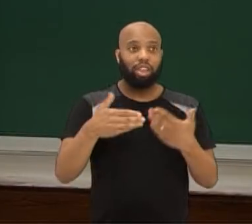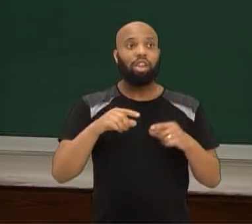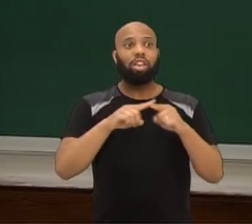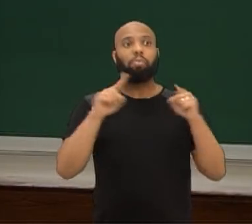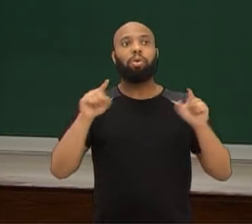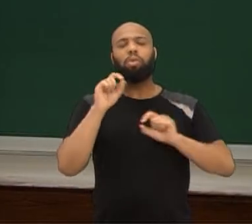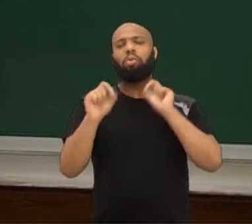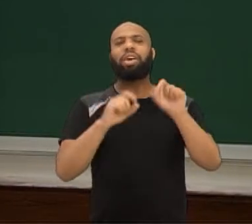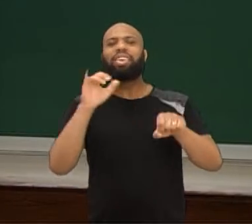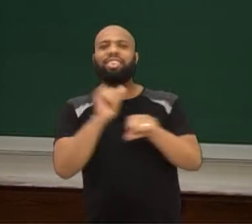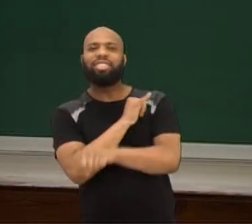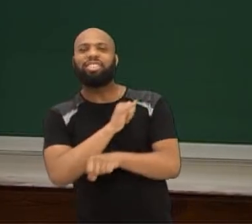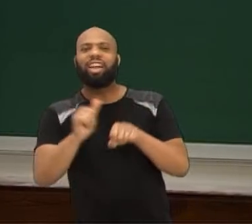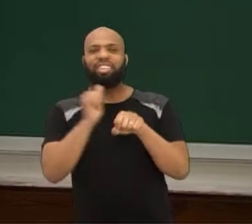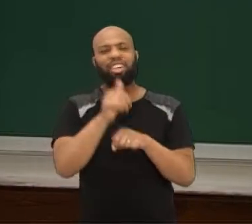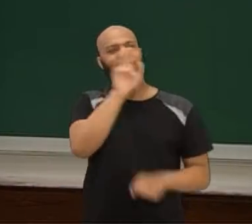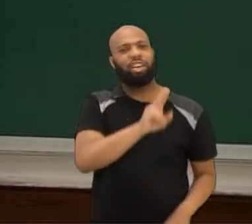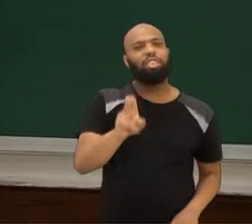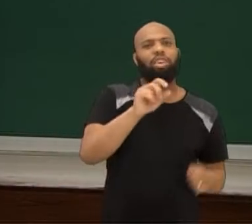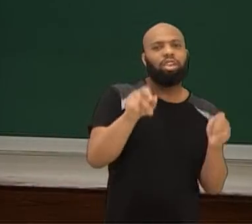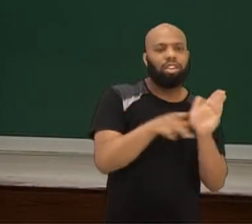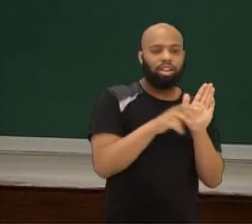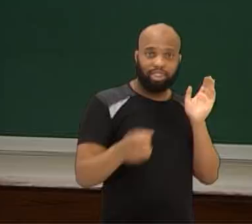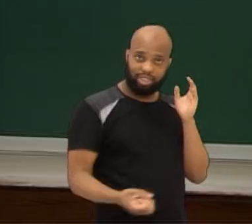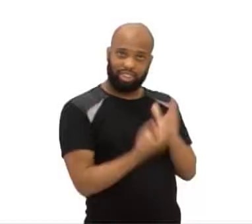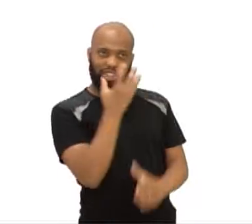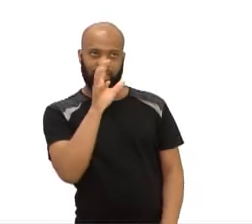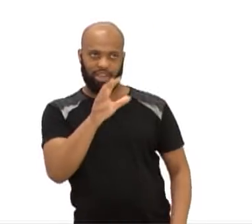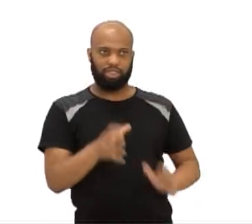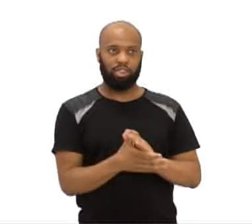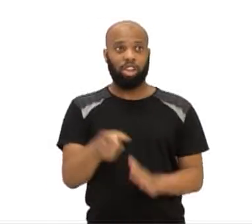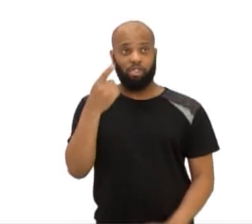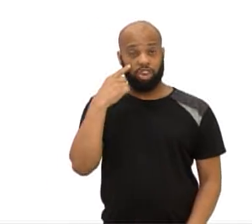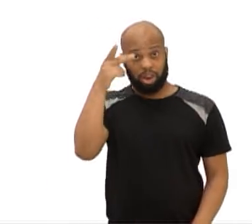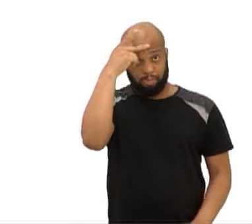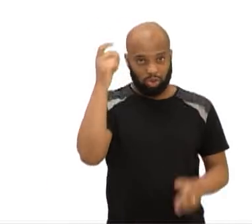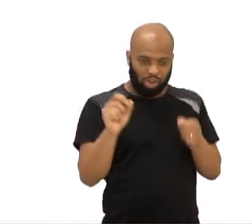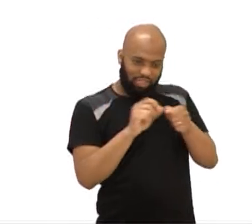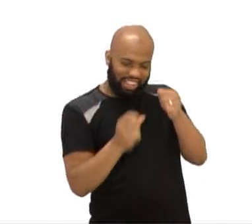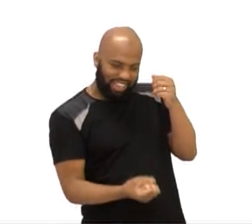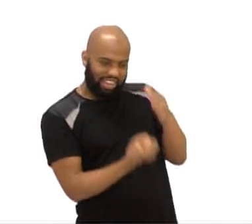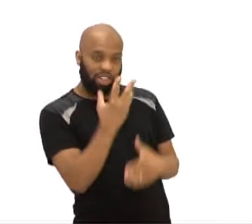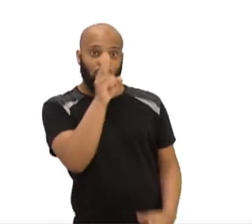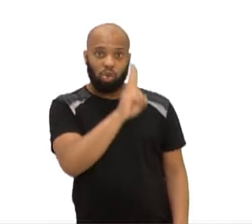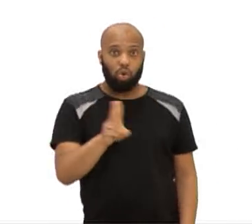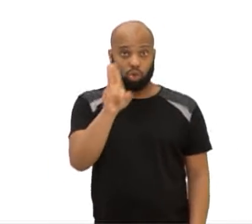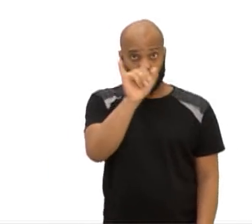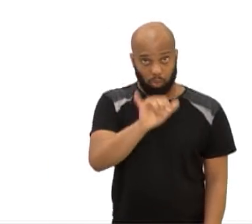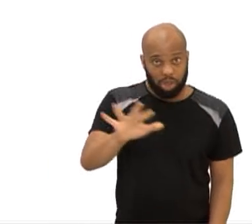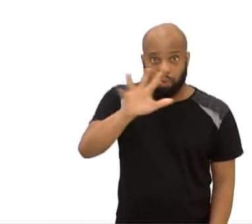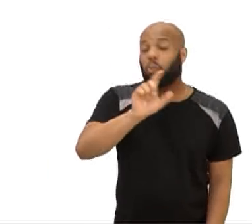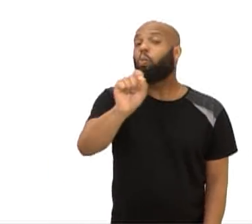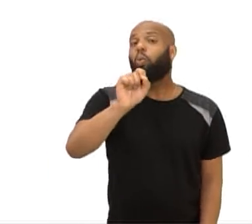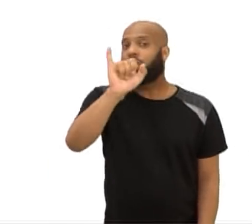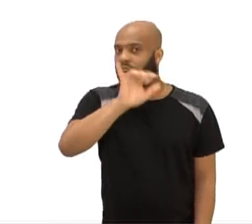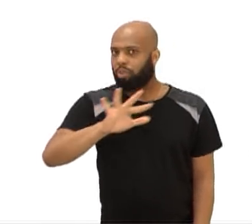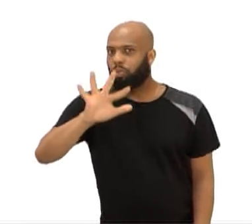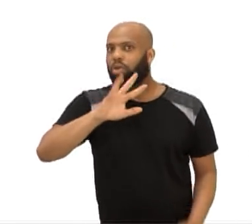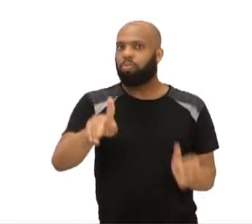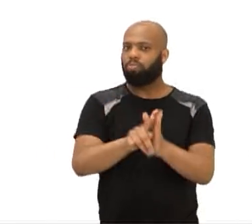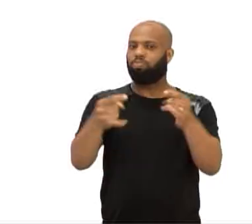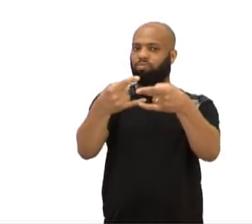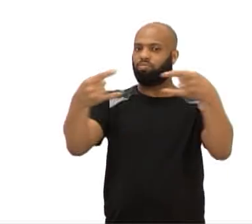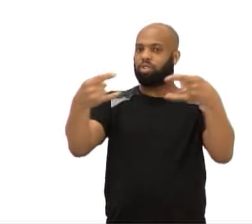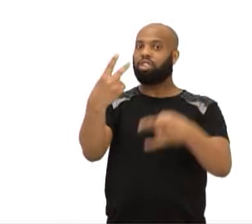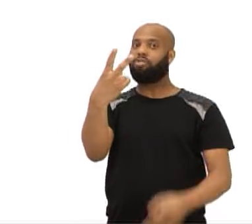Mas que estratégia foi utilizada? Olha só, o locutor utilizou-se de uma imagem. Que imagem que era? A